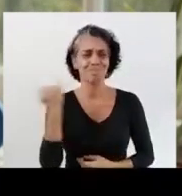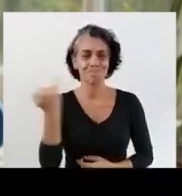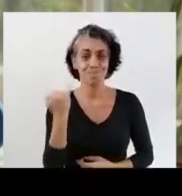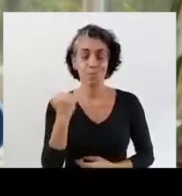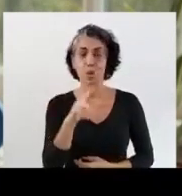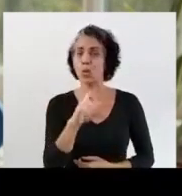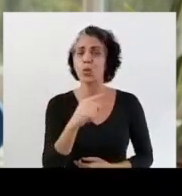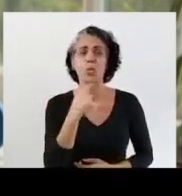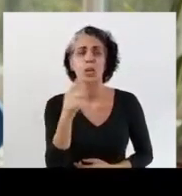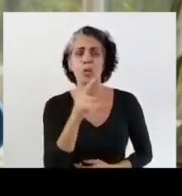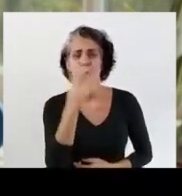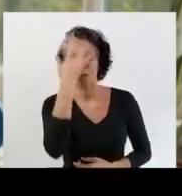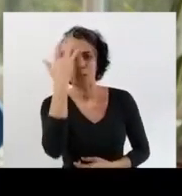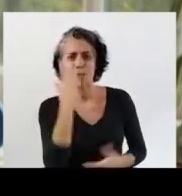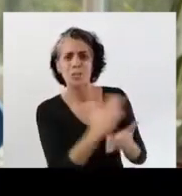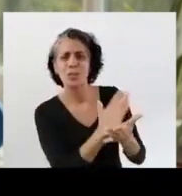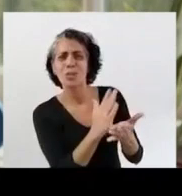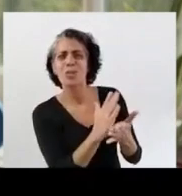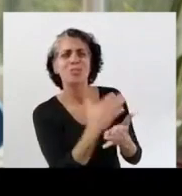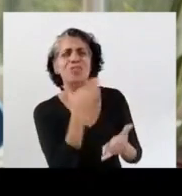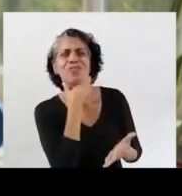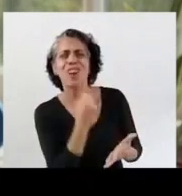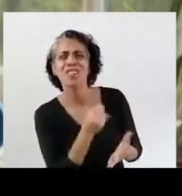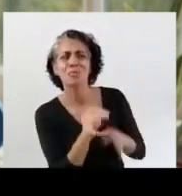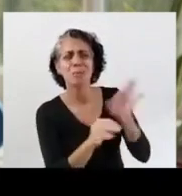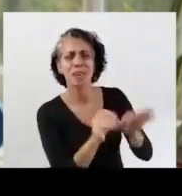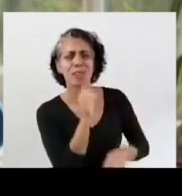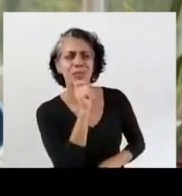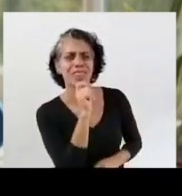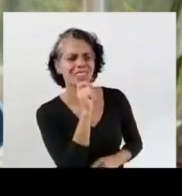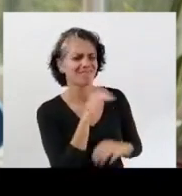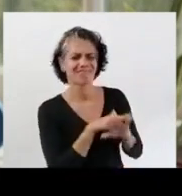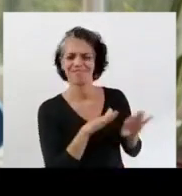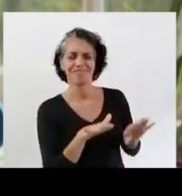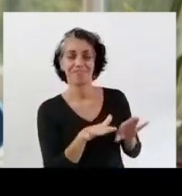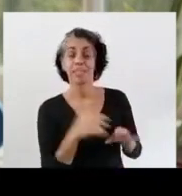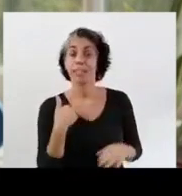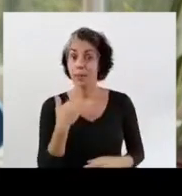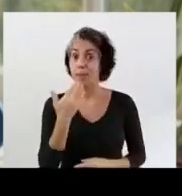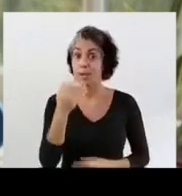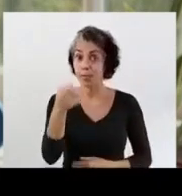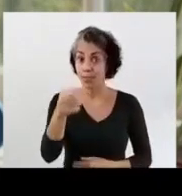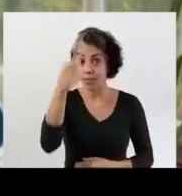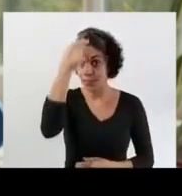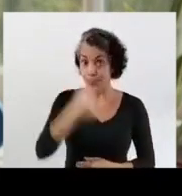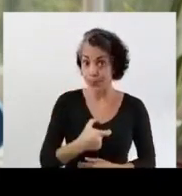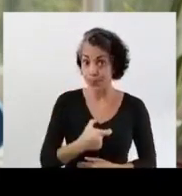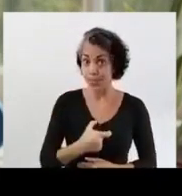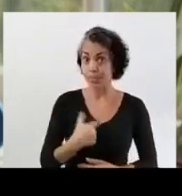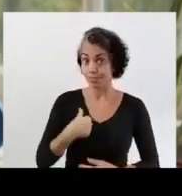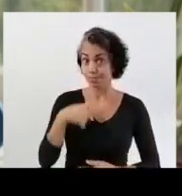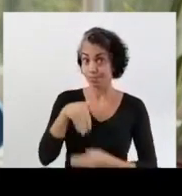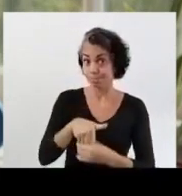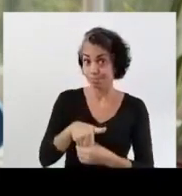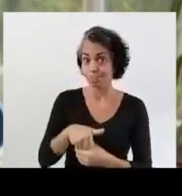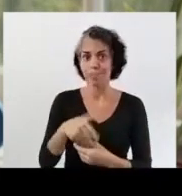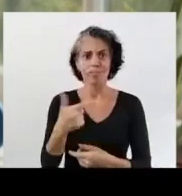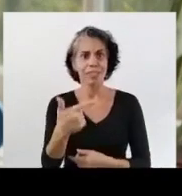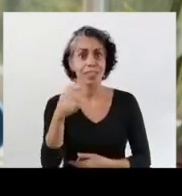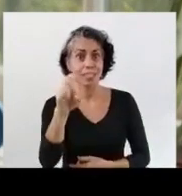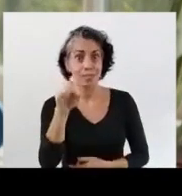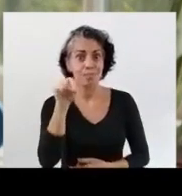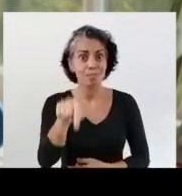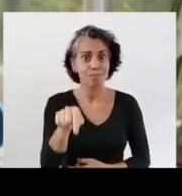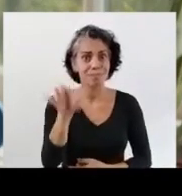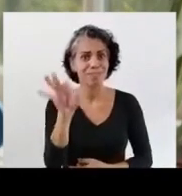Rio não suporta mais pessoas despreparadas e façantes. Aqui, eu peço a sua confiança e o seu voto. Aperte 25